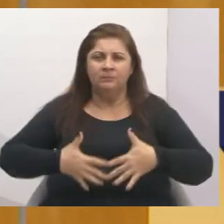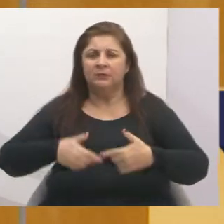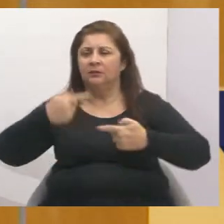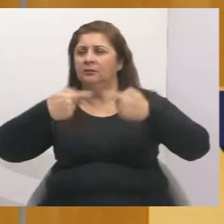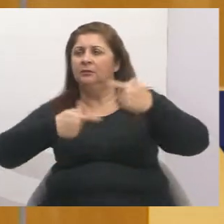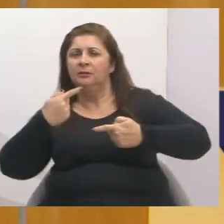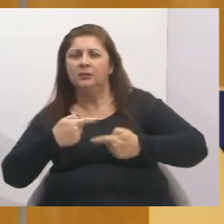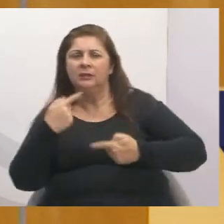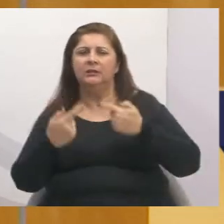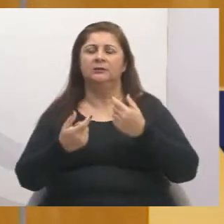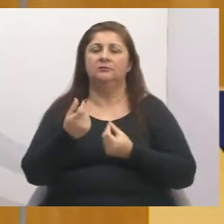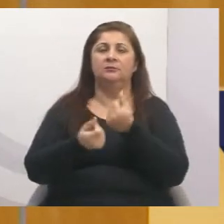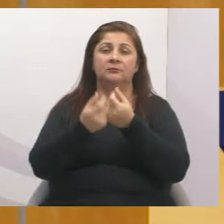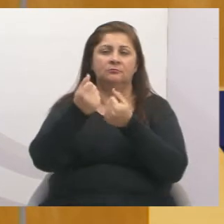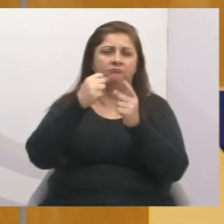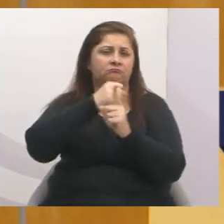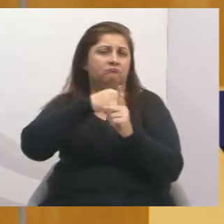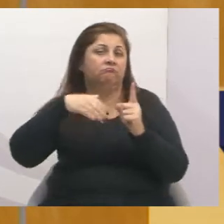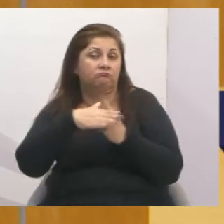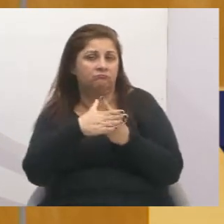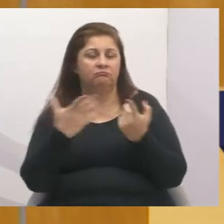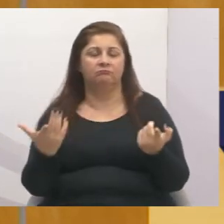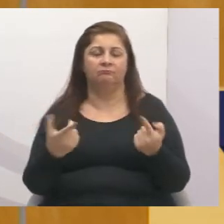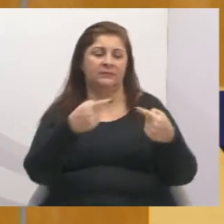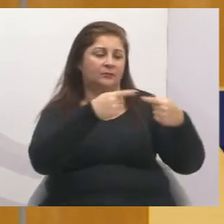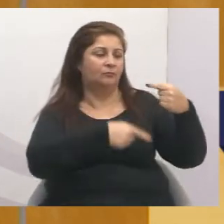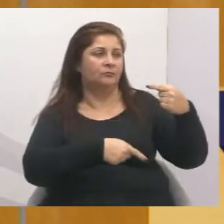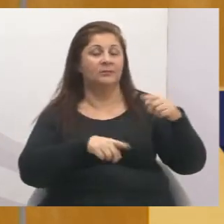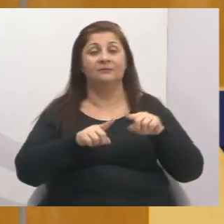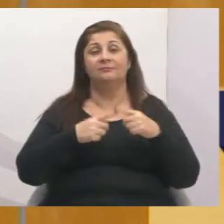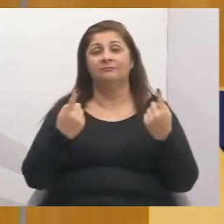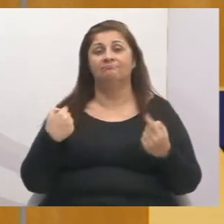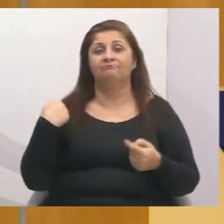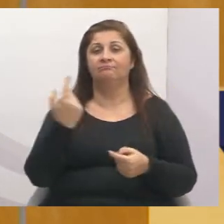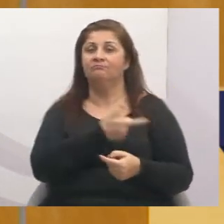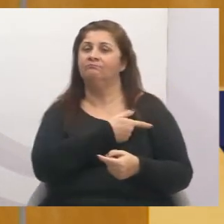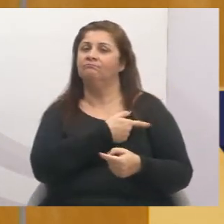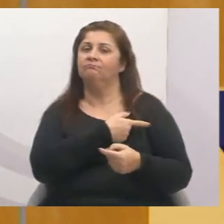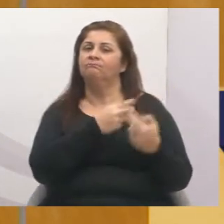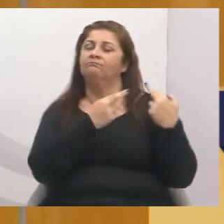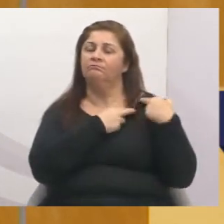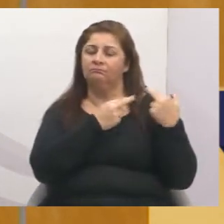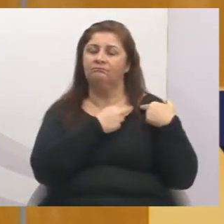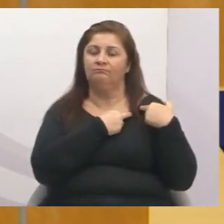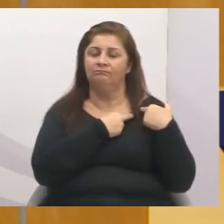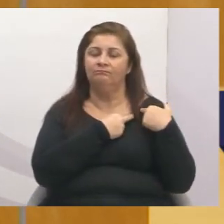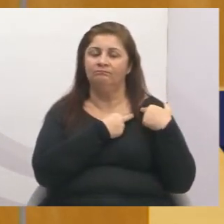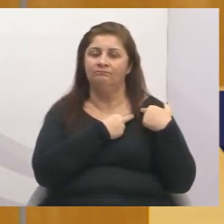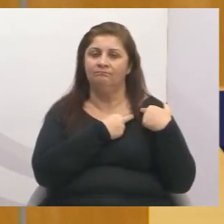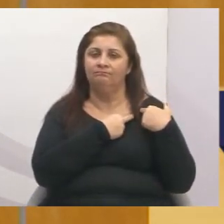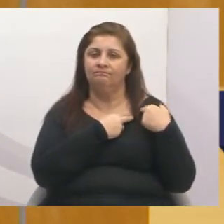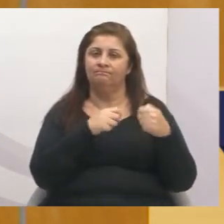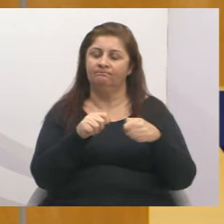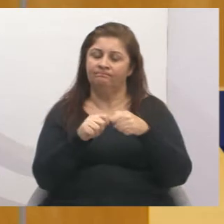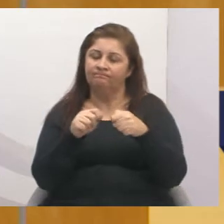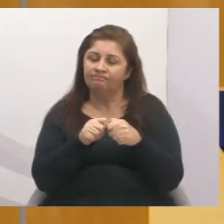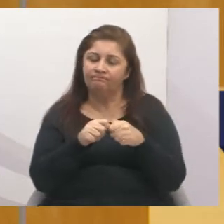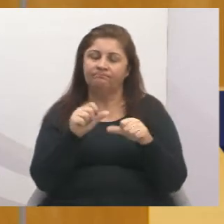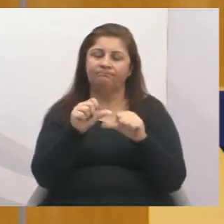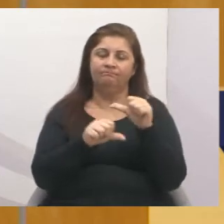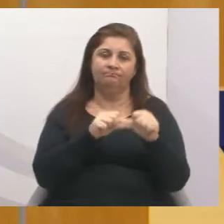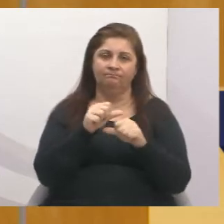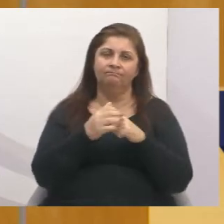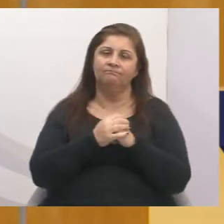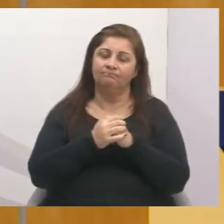políticas, econômicas, sociais, para discordar delas, mas é nosso dever, enquanto agentes públicos, fazer as